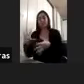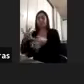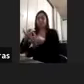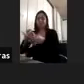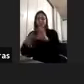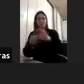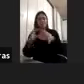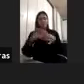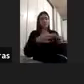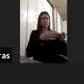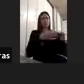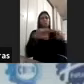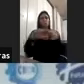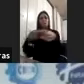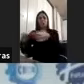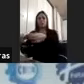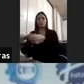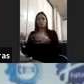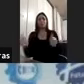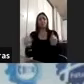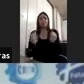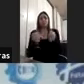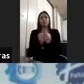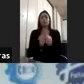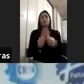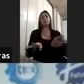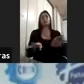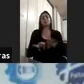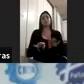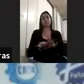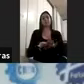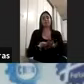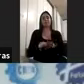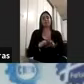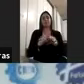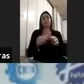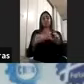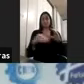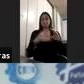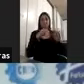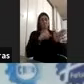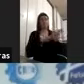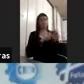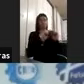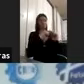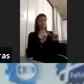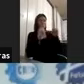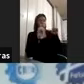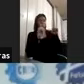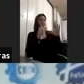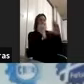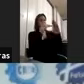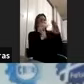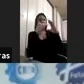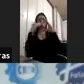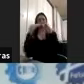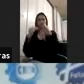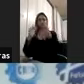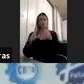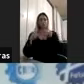se desenvolvendo. Compreende? E assim que eu recebi de você esse vídeo ontem à noite, eu joguei em todas as redes aqui dos